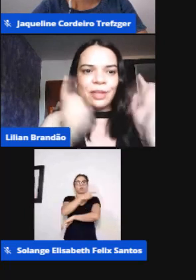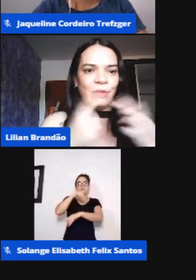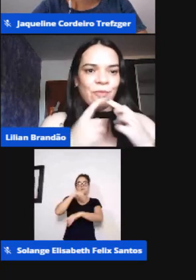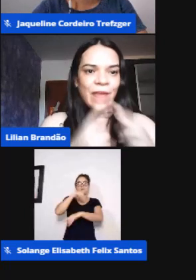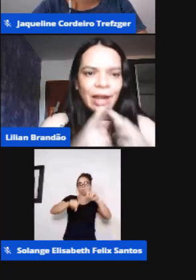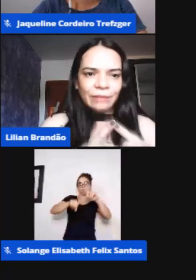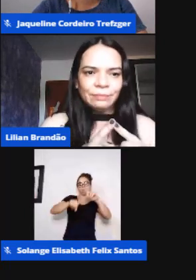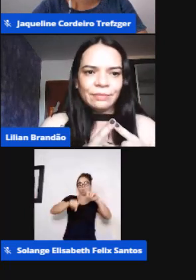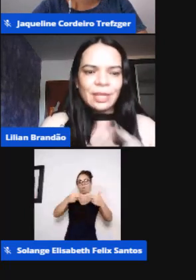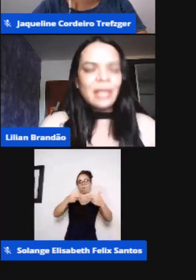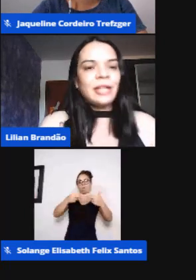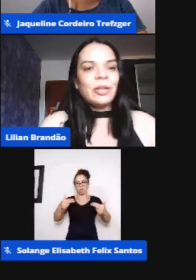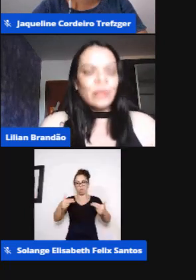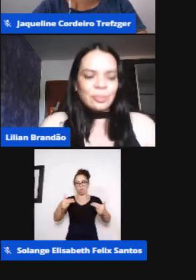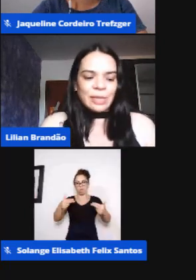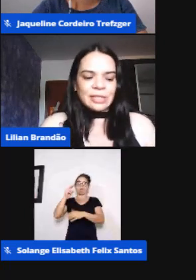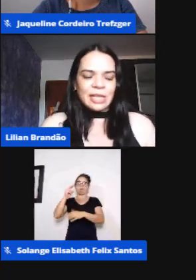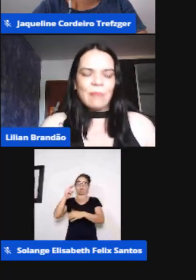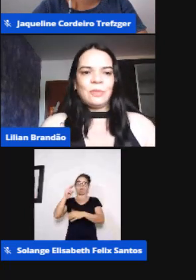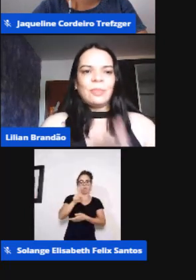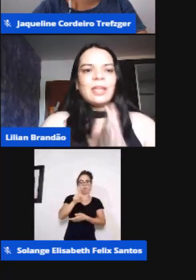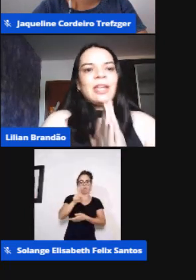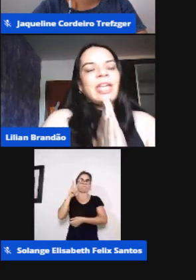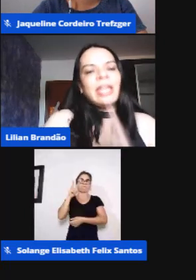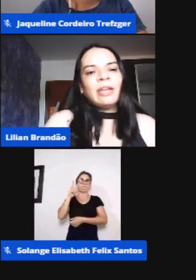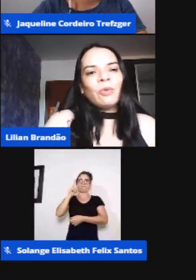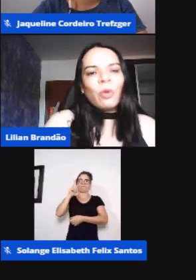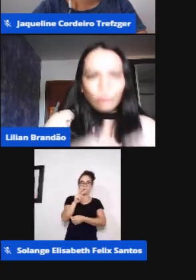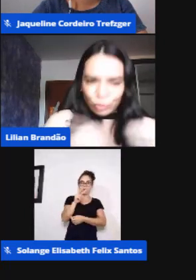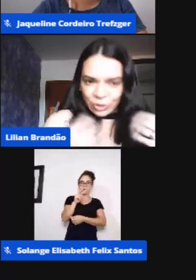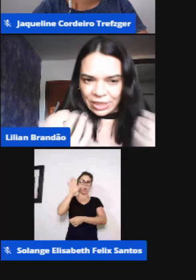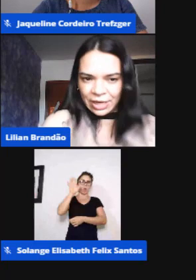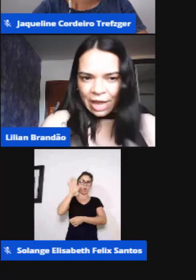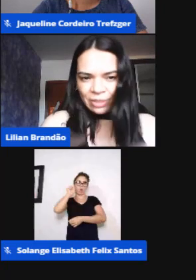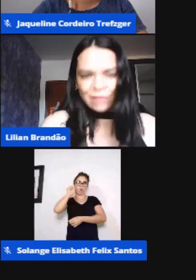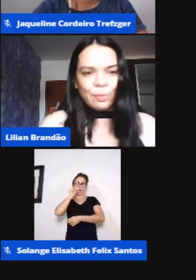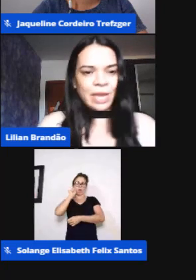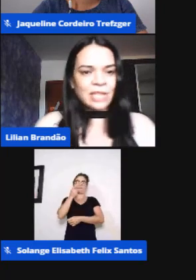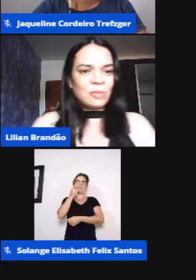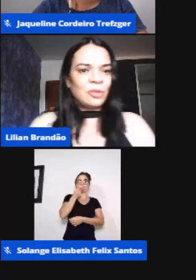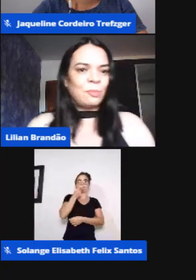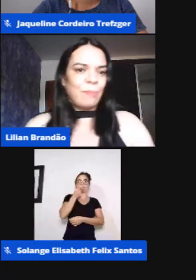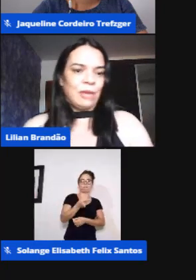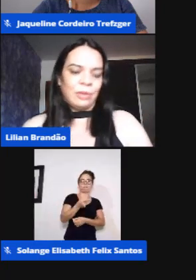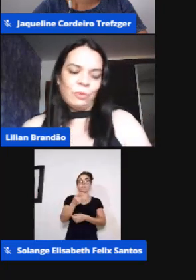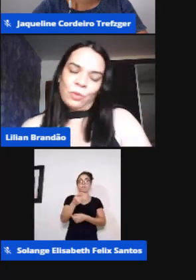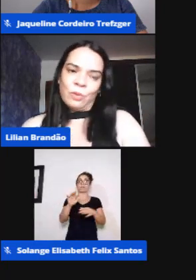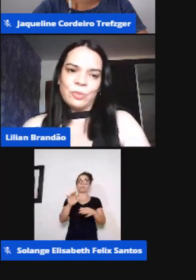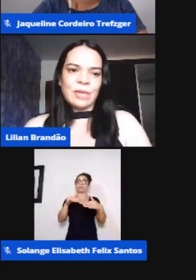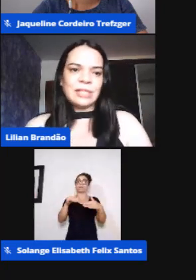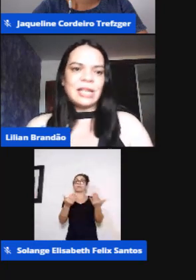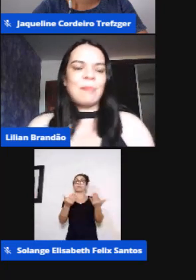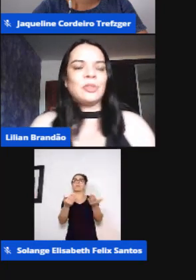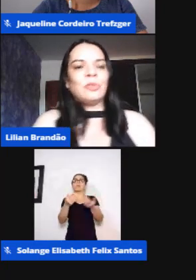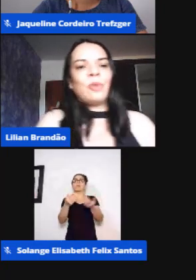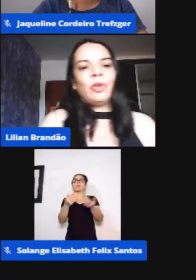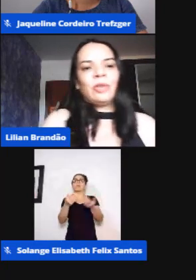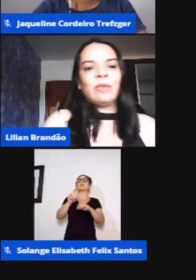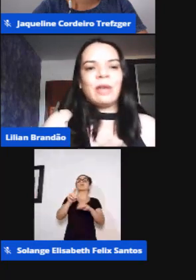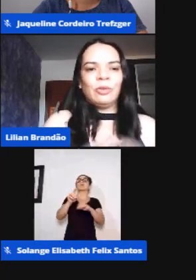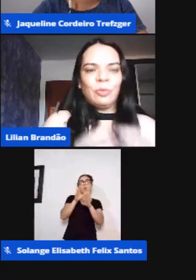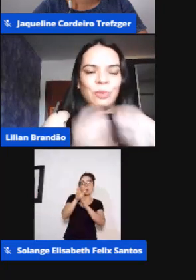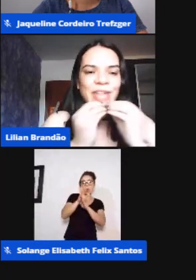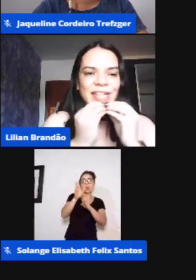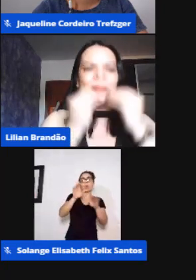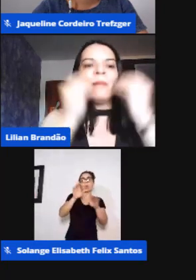ouvir e o falar. Então, nós pensamos em conduzir aulas, mesmo pelo grupo de WhatsApp, de